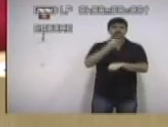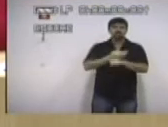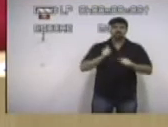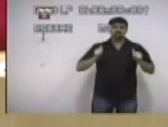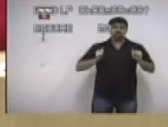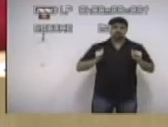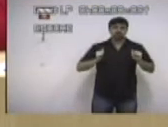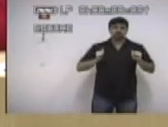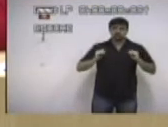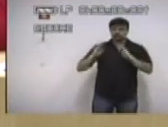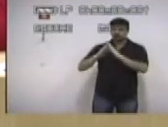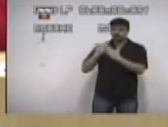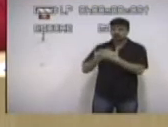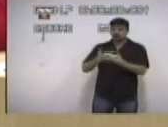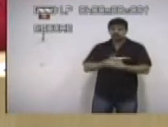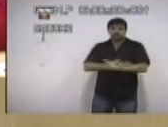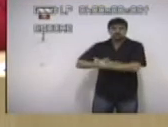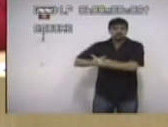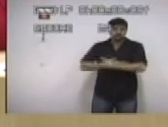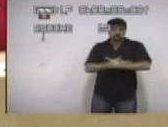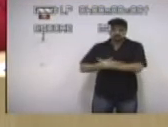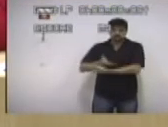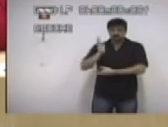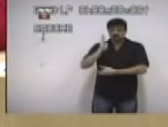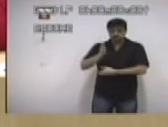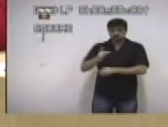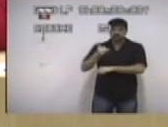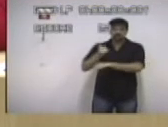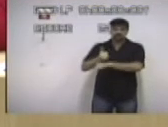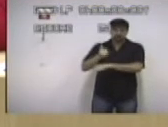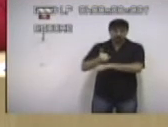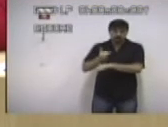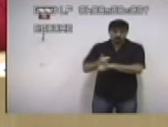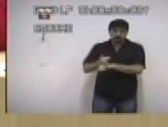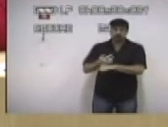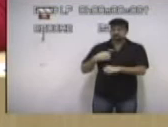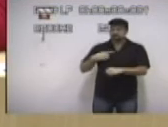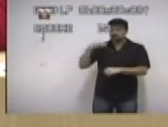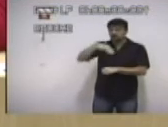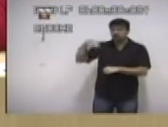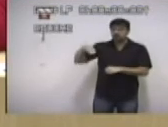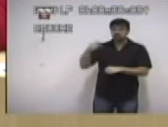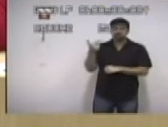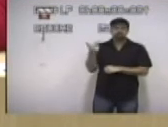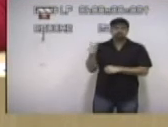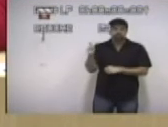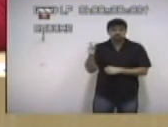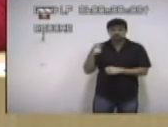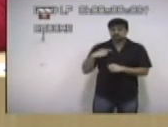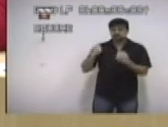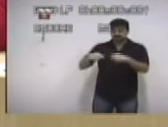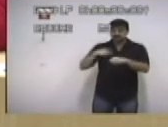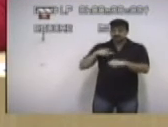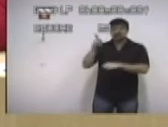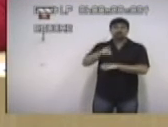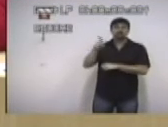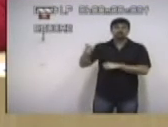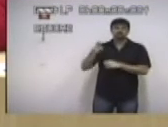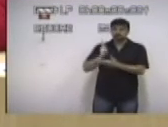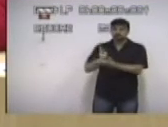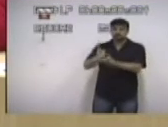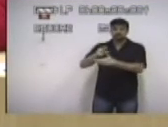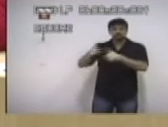A creche está em recesso Mas ela tá tendo monitora e está tendo professor